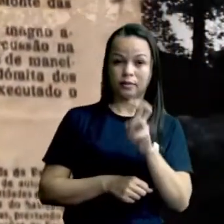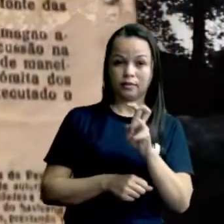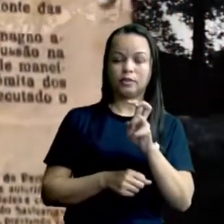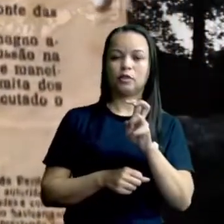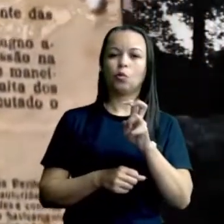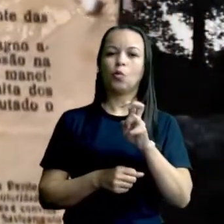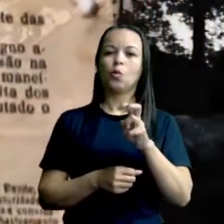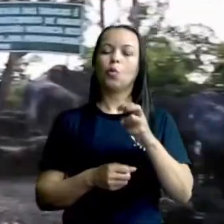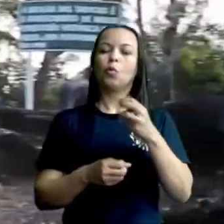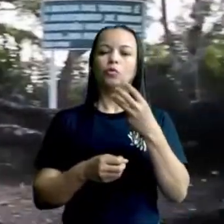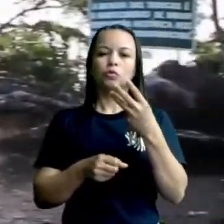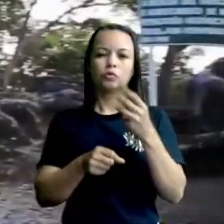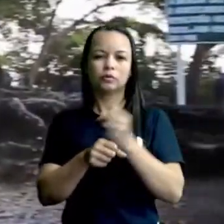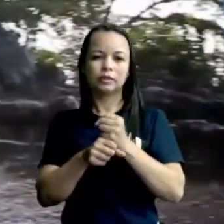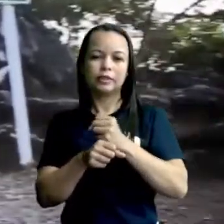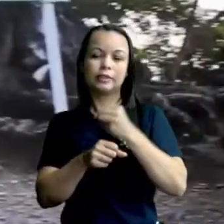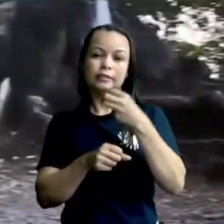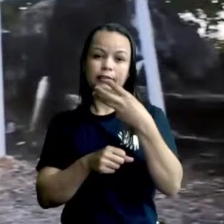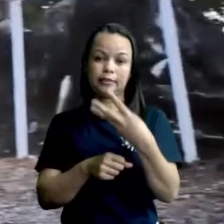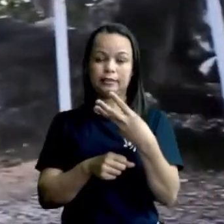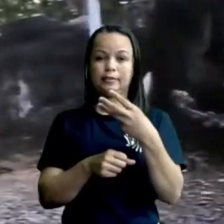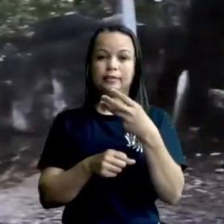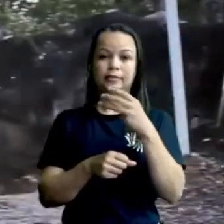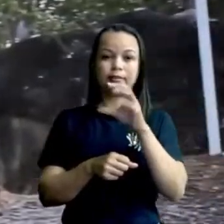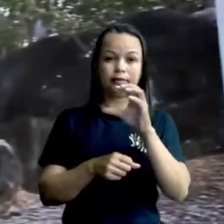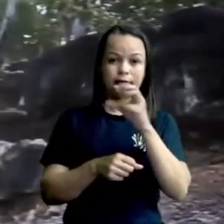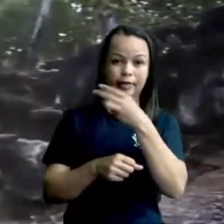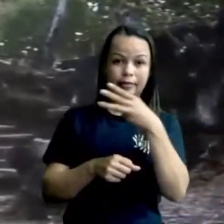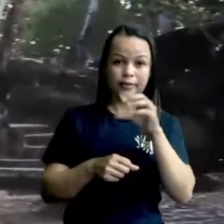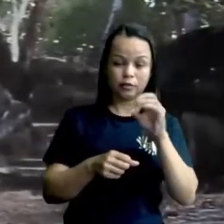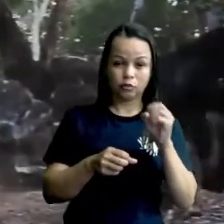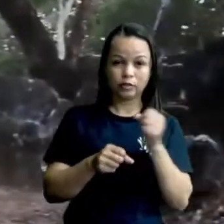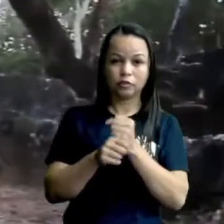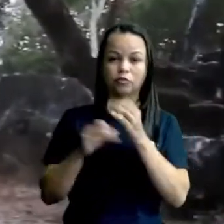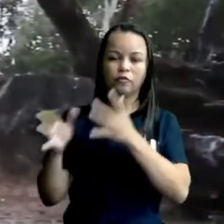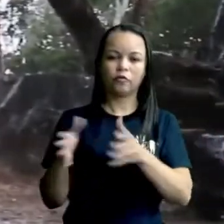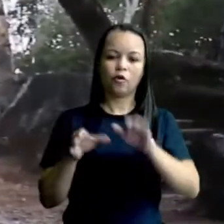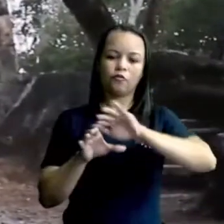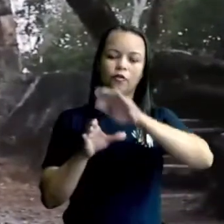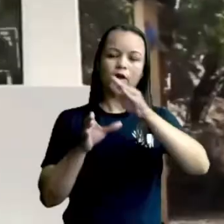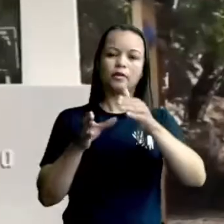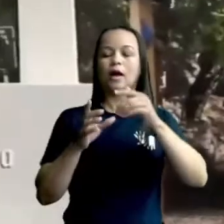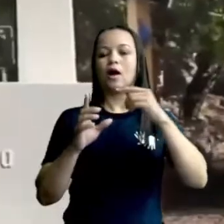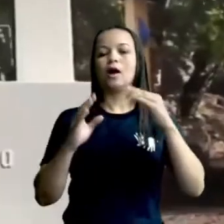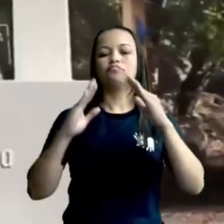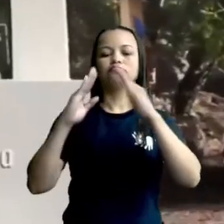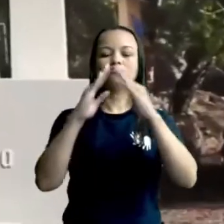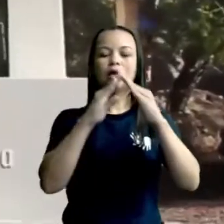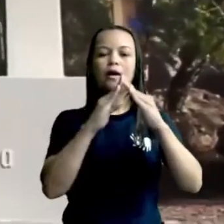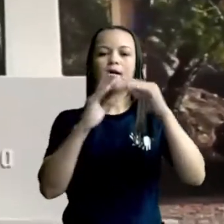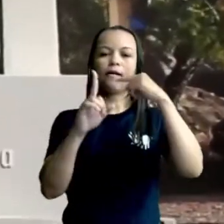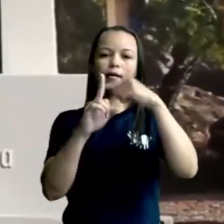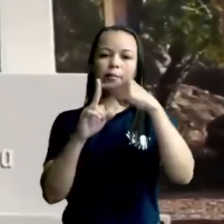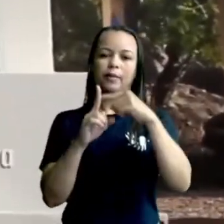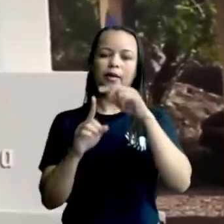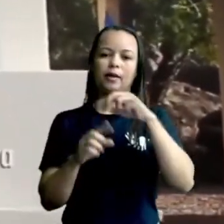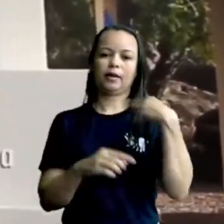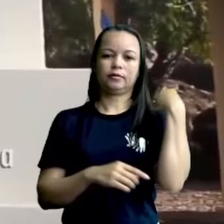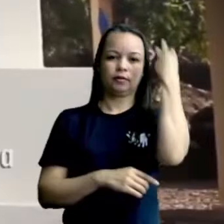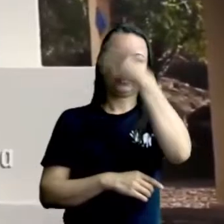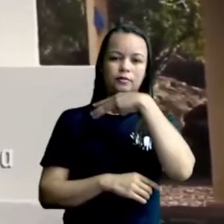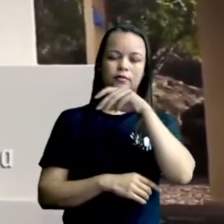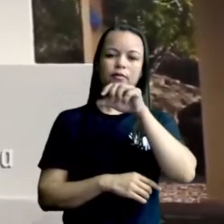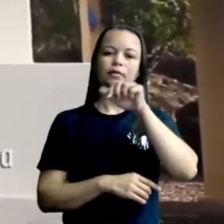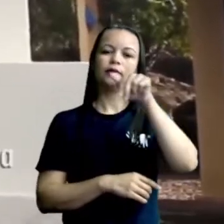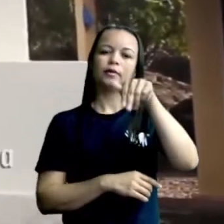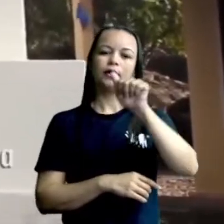tricentenário da batalha, foi erguida no local uma capela em homenagem a Nossa Senhora de Nazaré. Uma promessa que havia sido feita